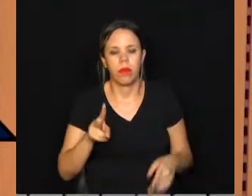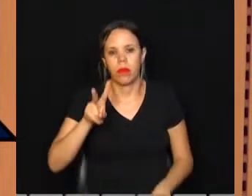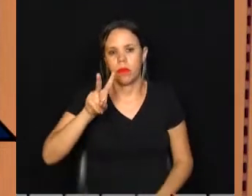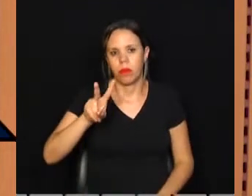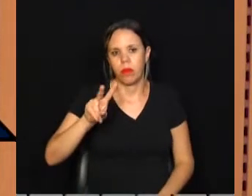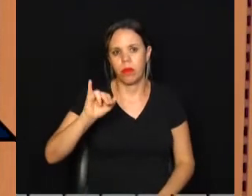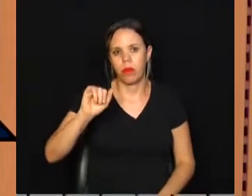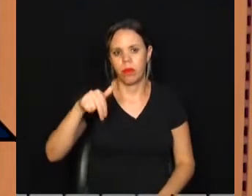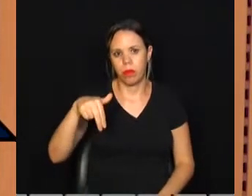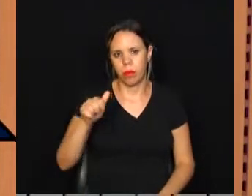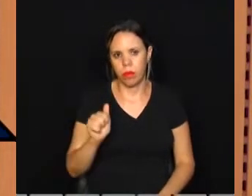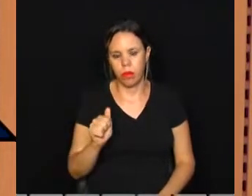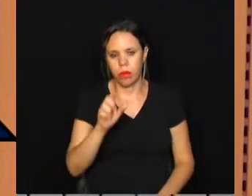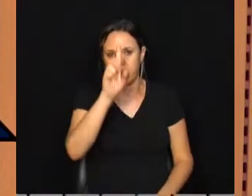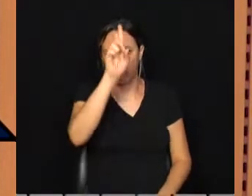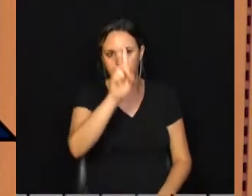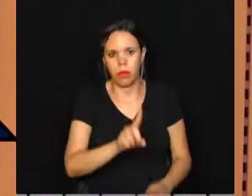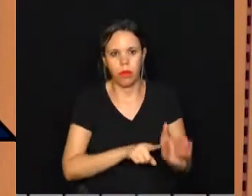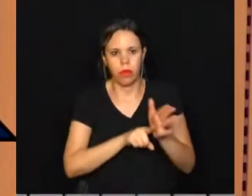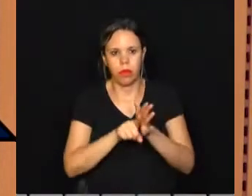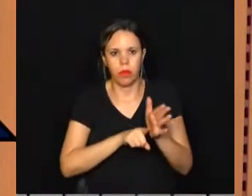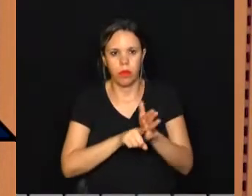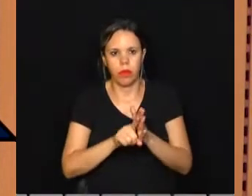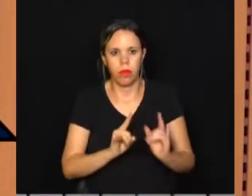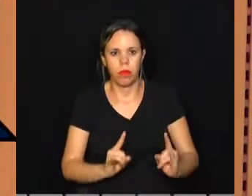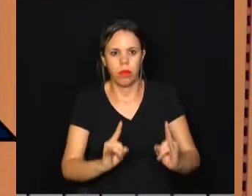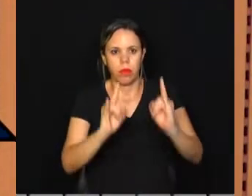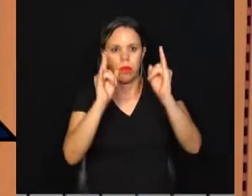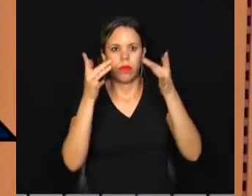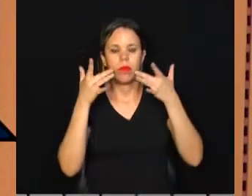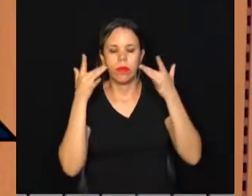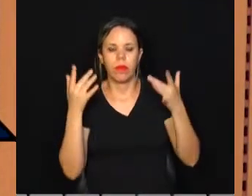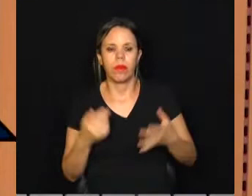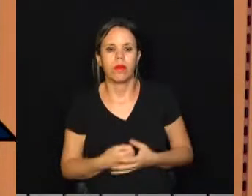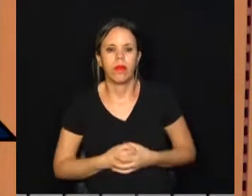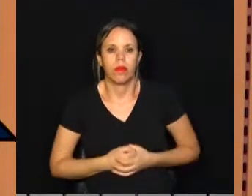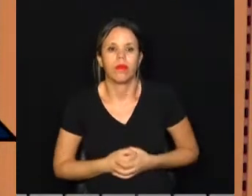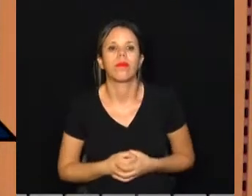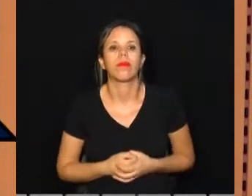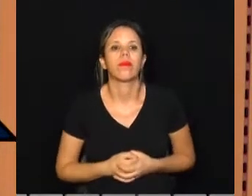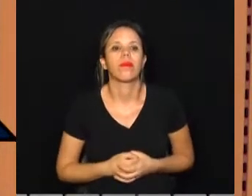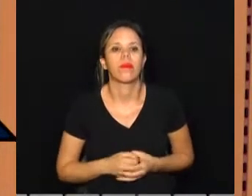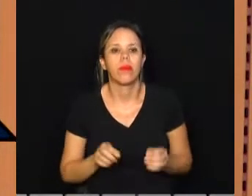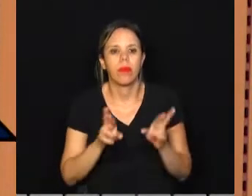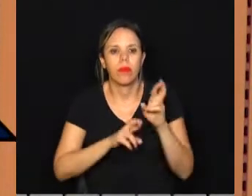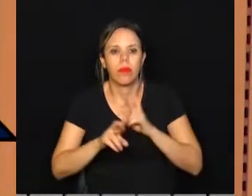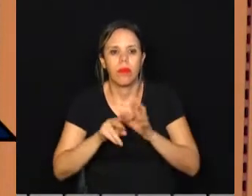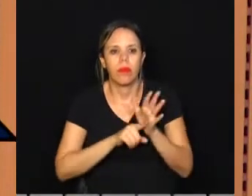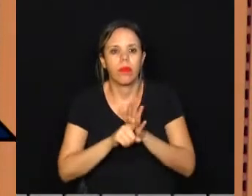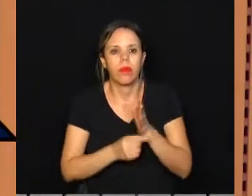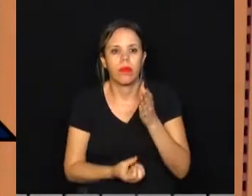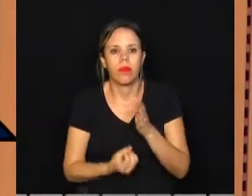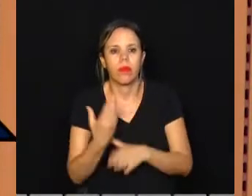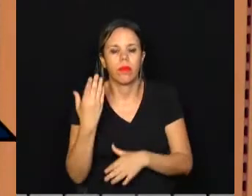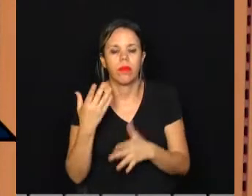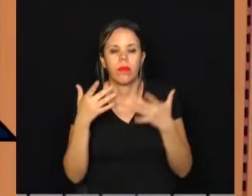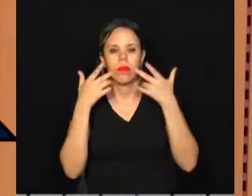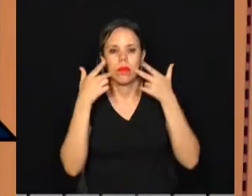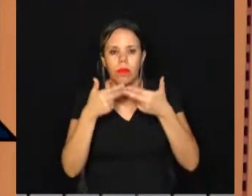que é diretora e pesquisadora do Barracão Teatro, espaço de investigação e criação